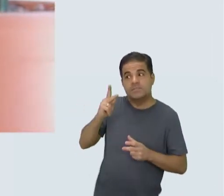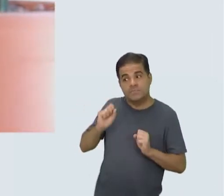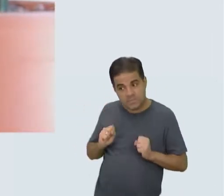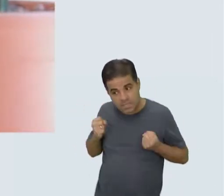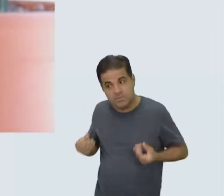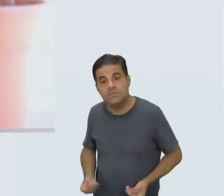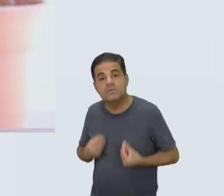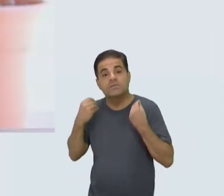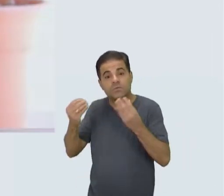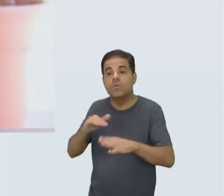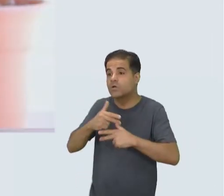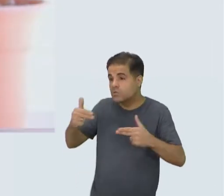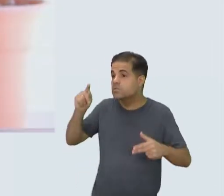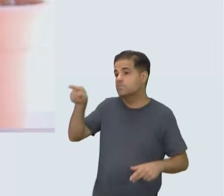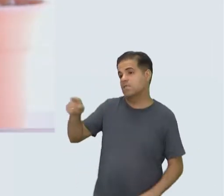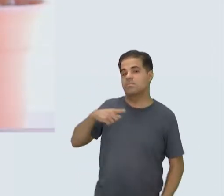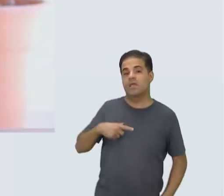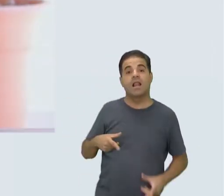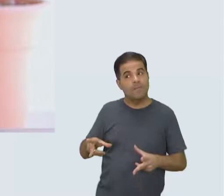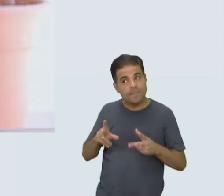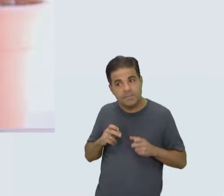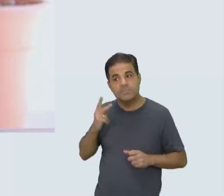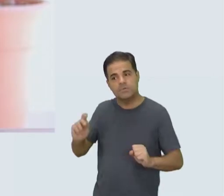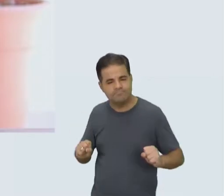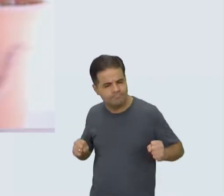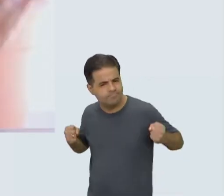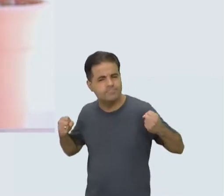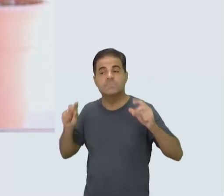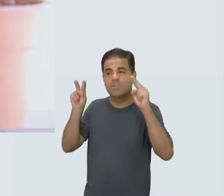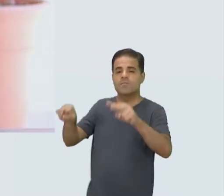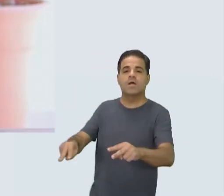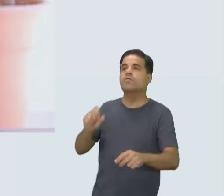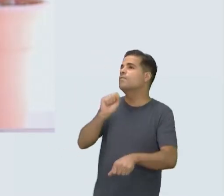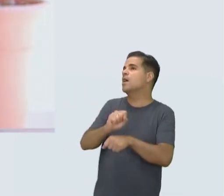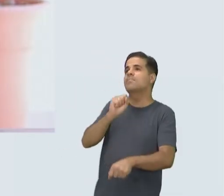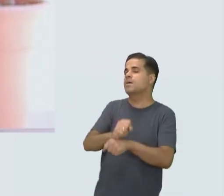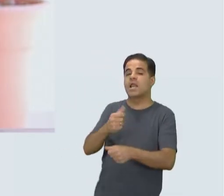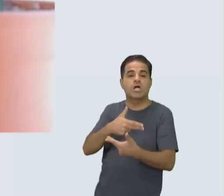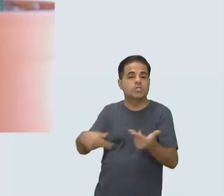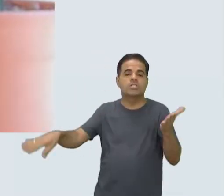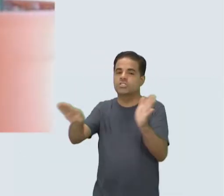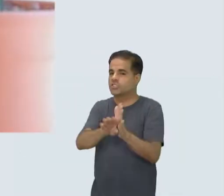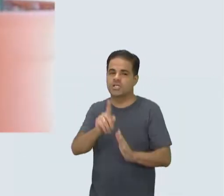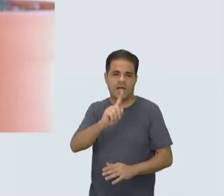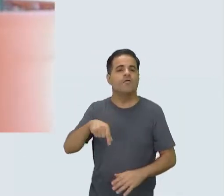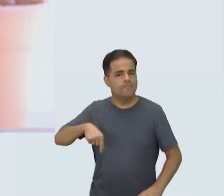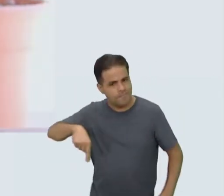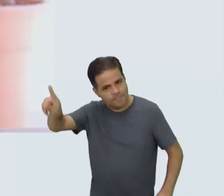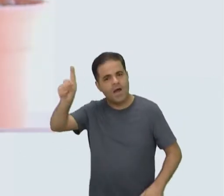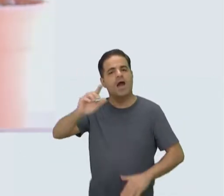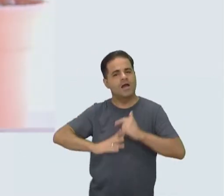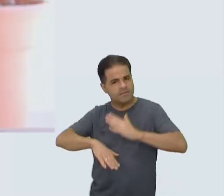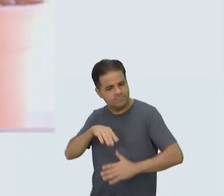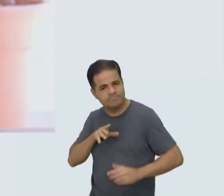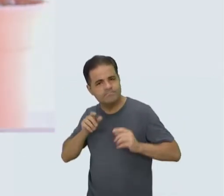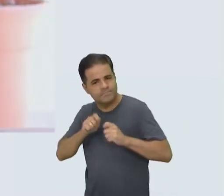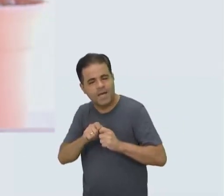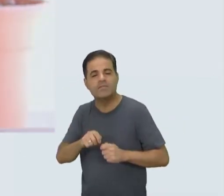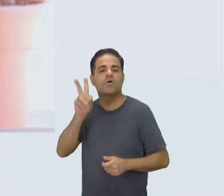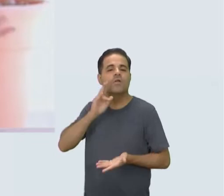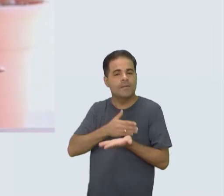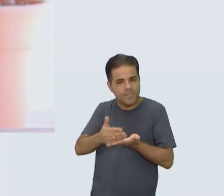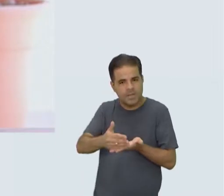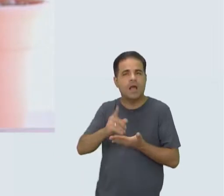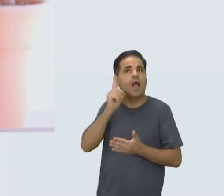melhor com o que você tem. Elas vão perceber isso através do seu esforço, então não fique esperando as coisas chegarem. Vai e faz. Eu lembro que no início do canal eu